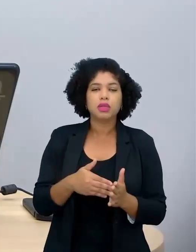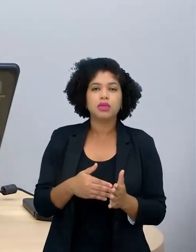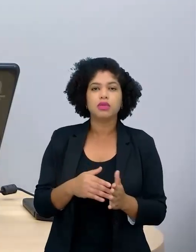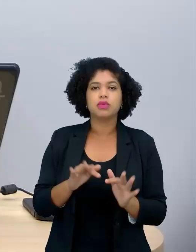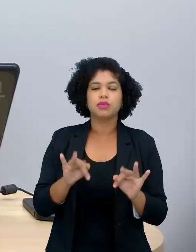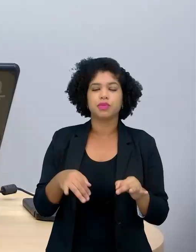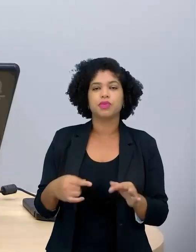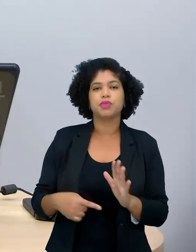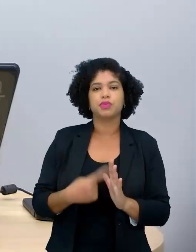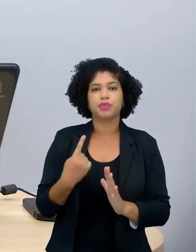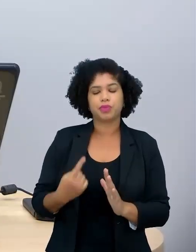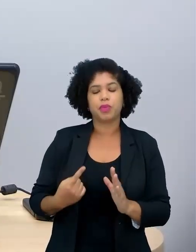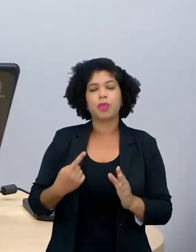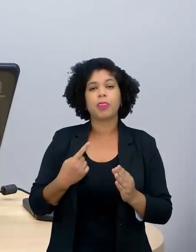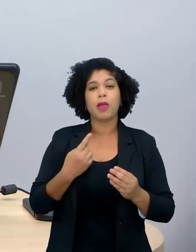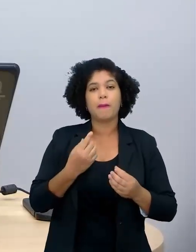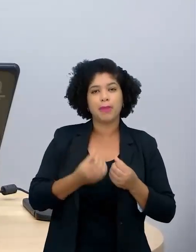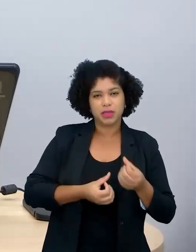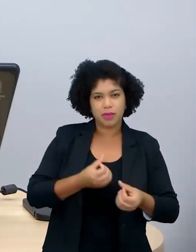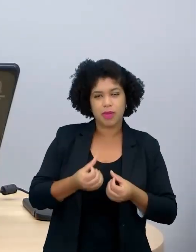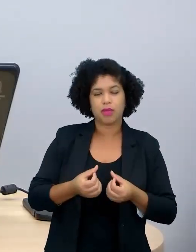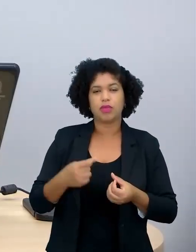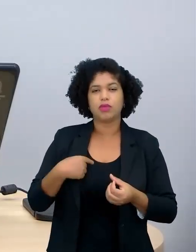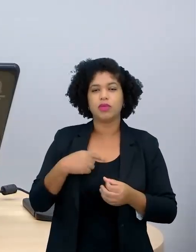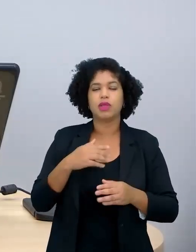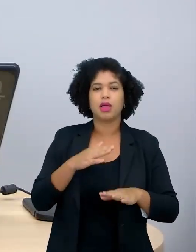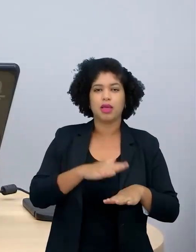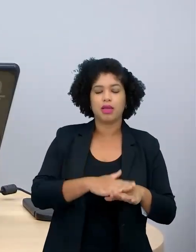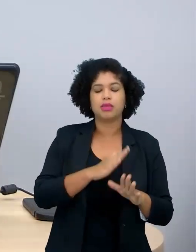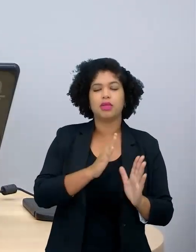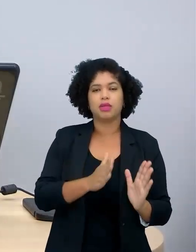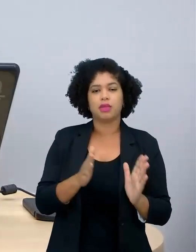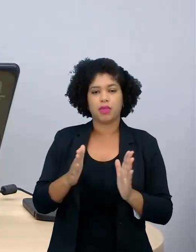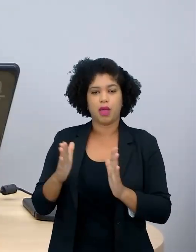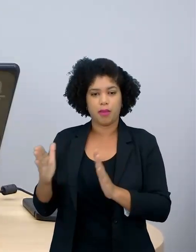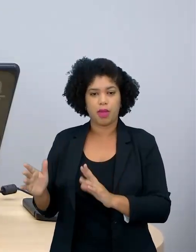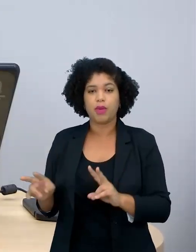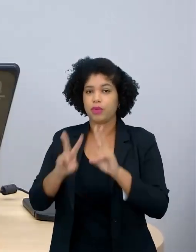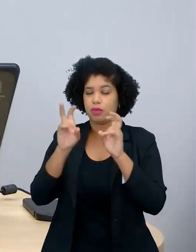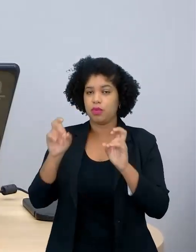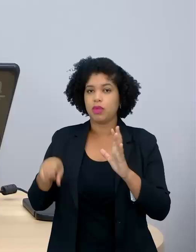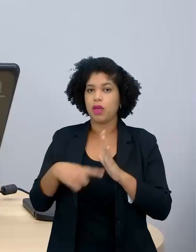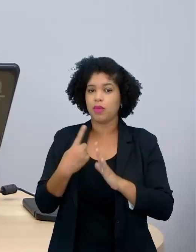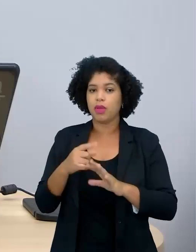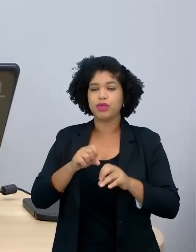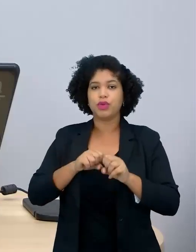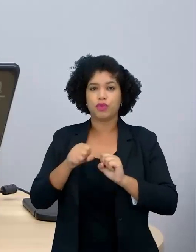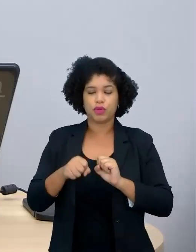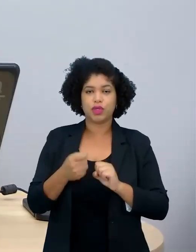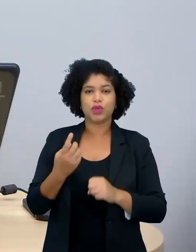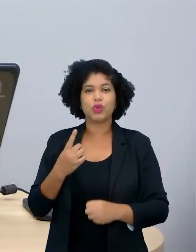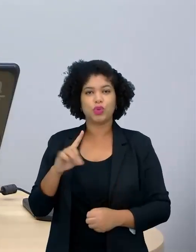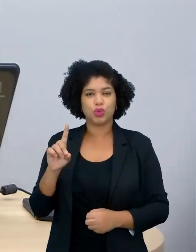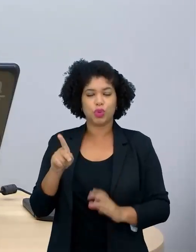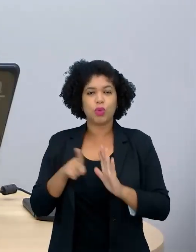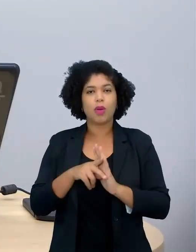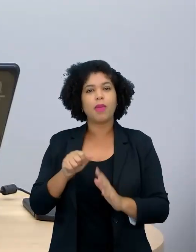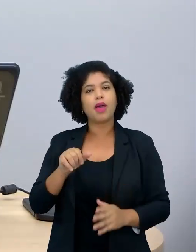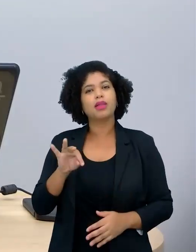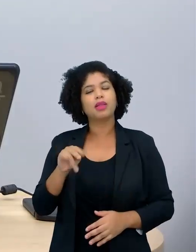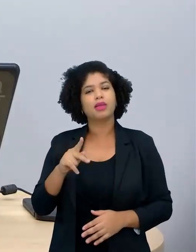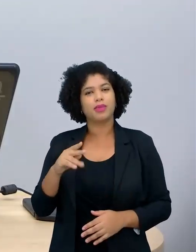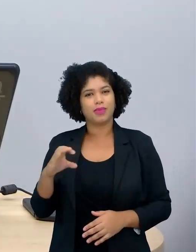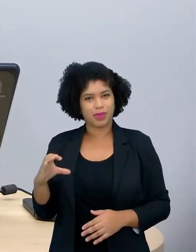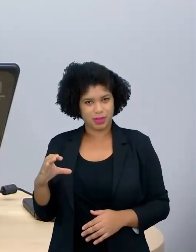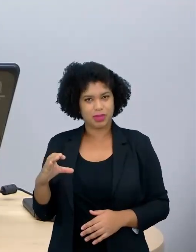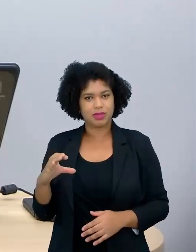vai desenvolver etapa por etapa da ABP, né, que foi o tema da primeira formação, aí, da última formação, digamos, de TPC de recuperação,